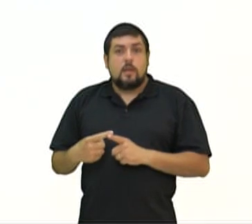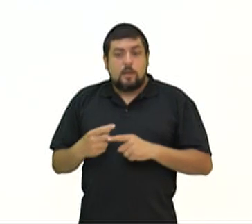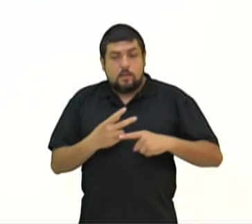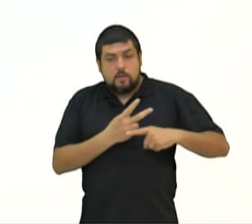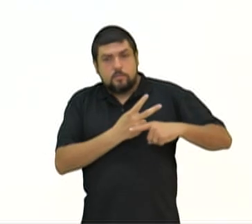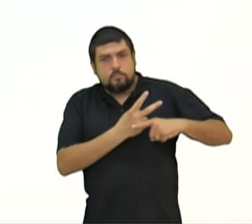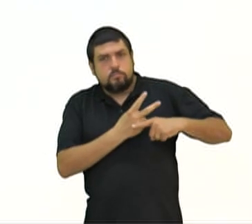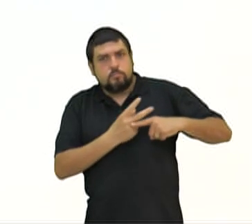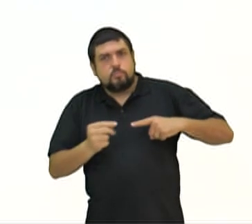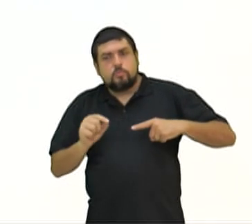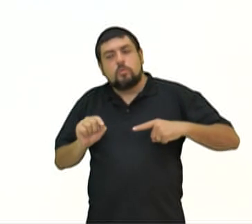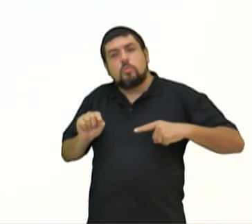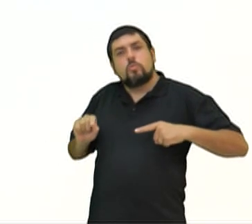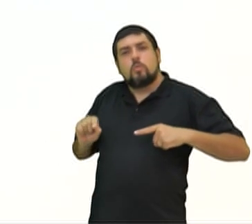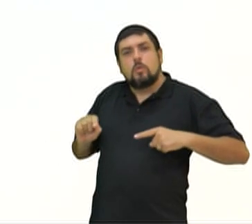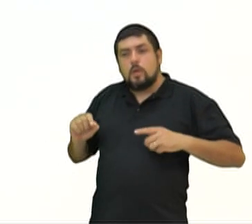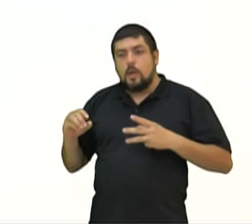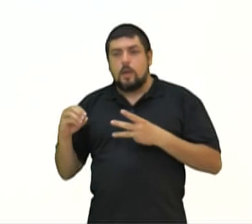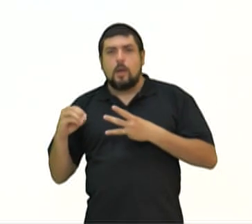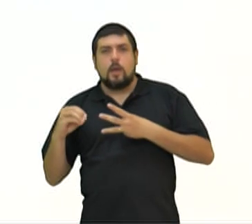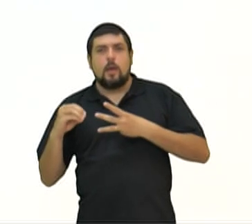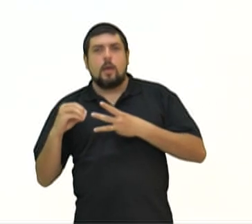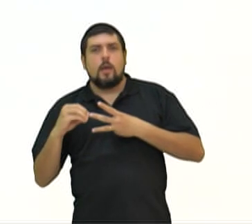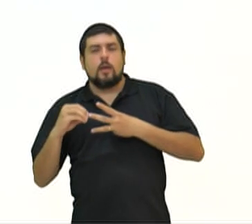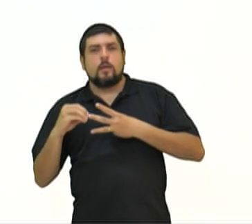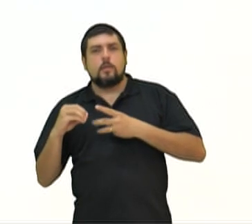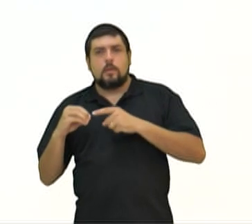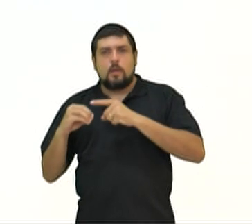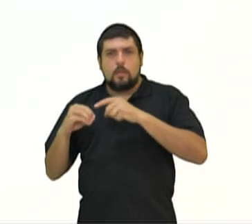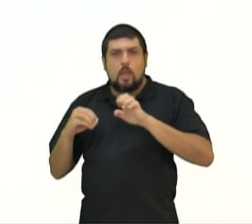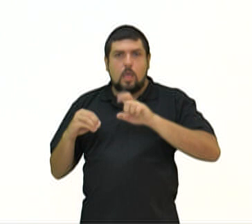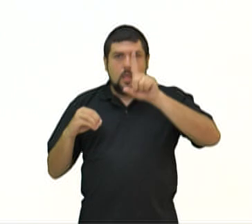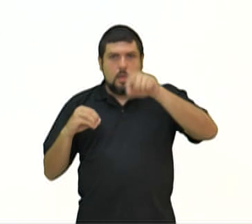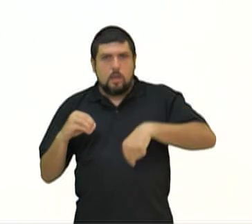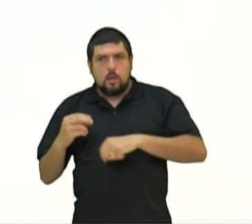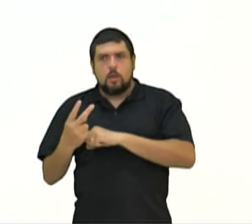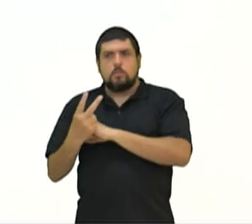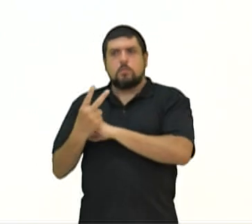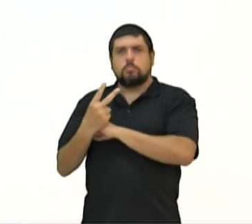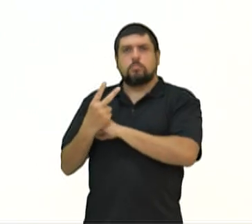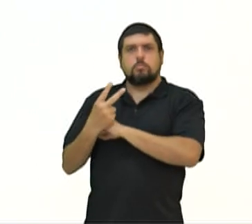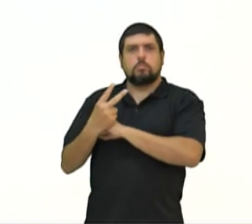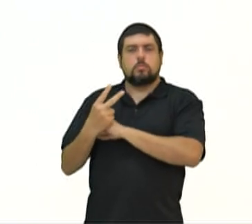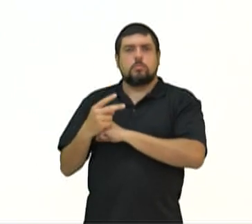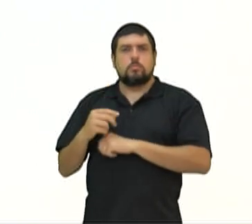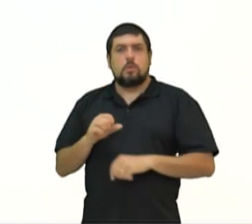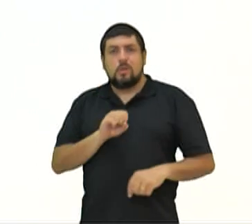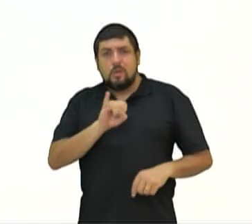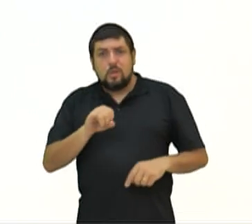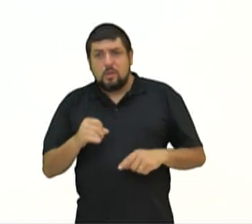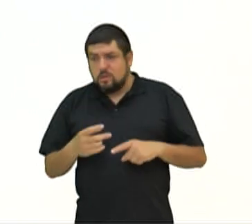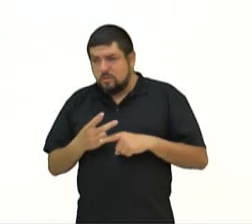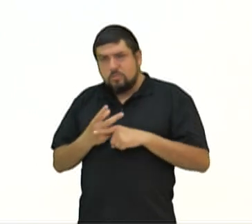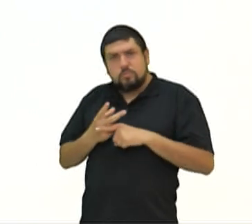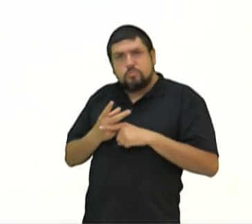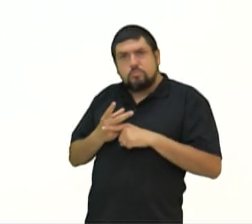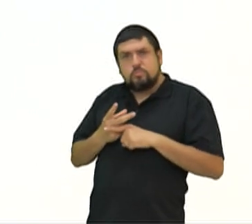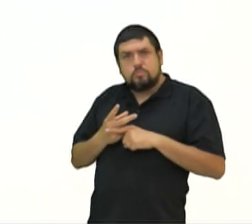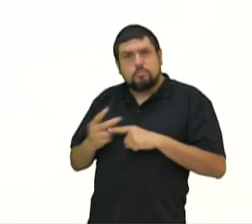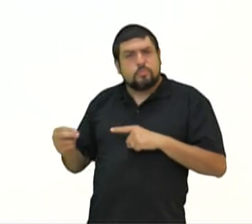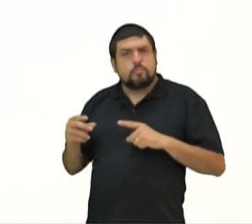que comandam, que controlam o nosso sistema imunitário. Se essas células forem